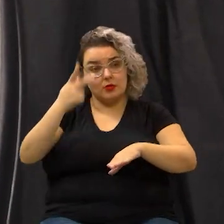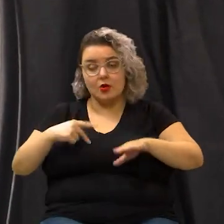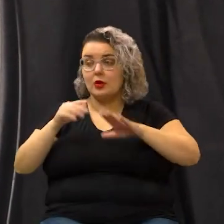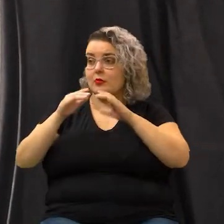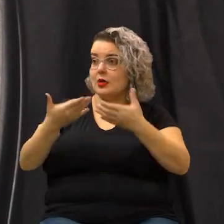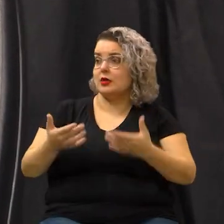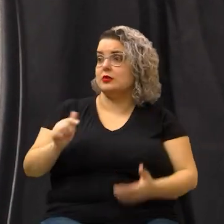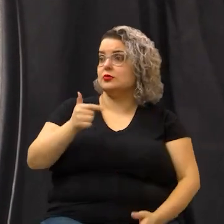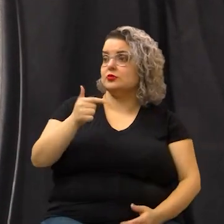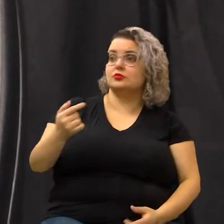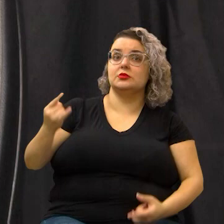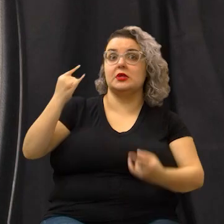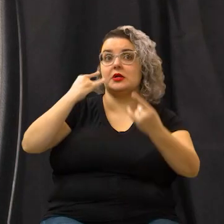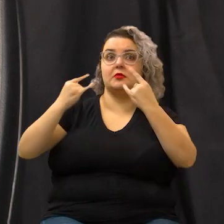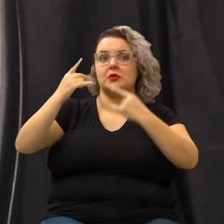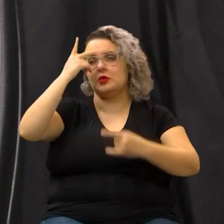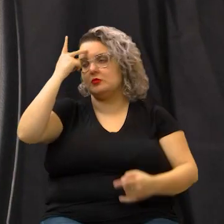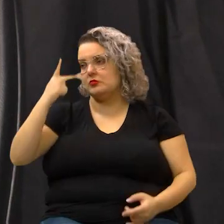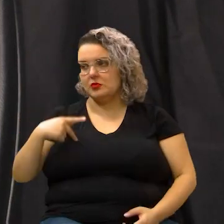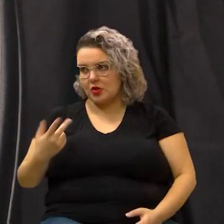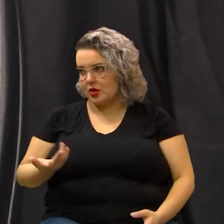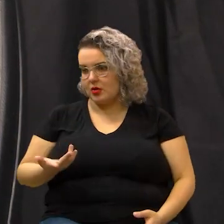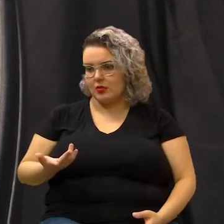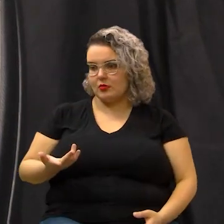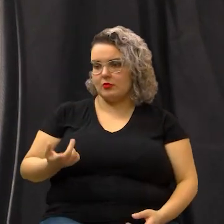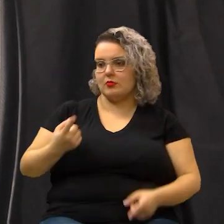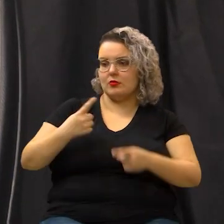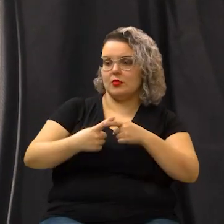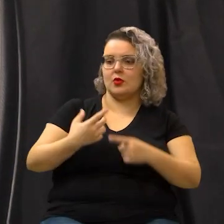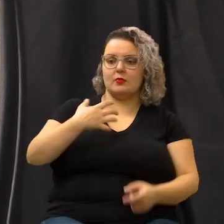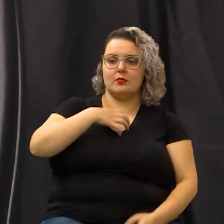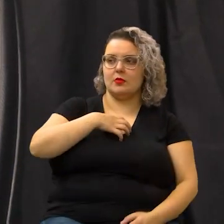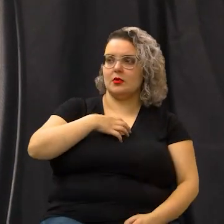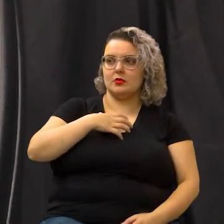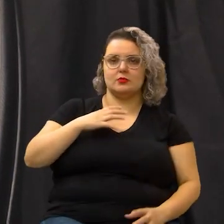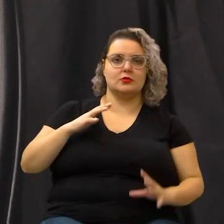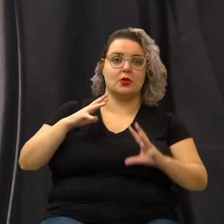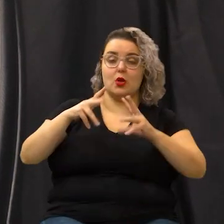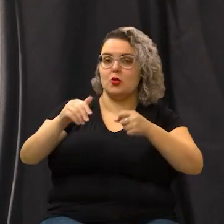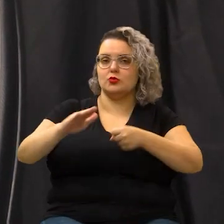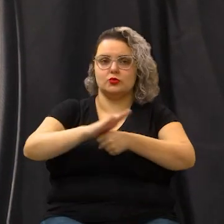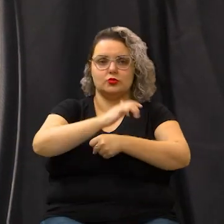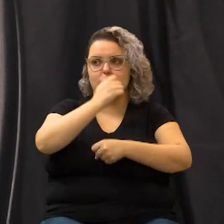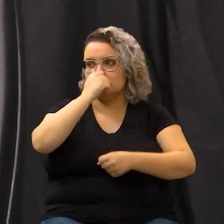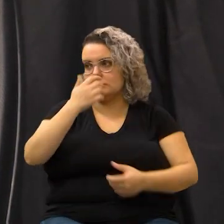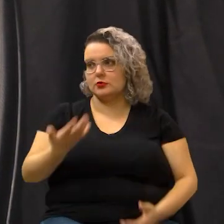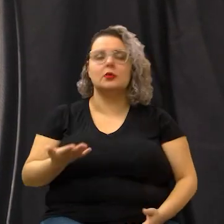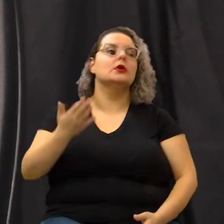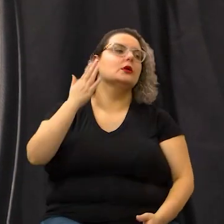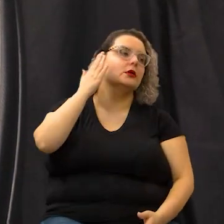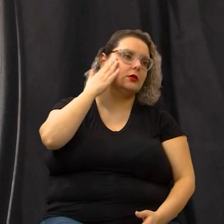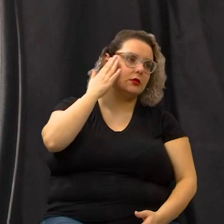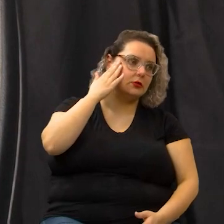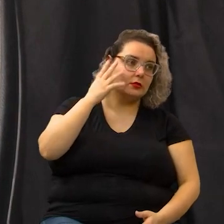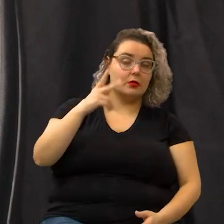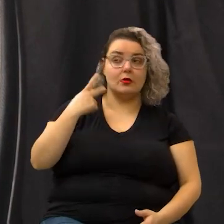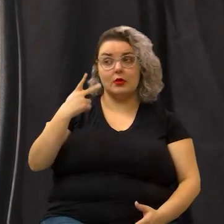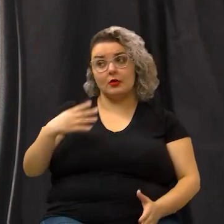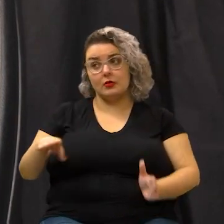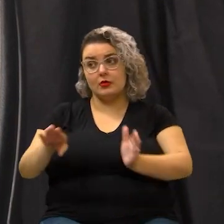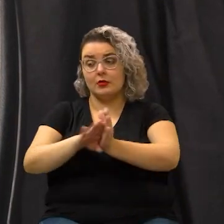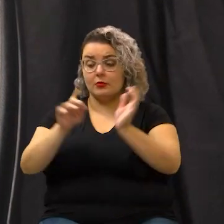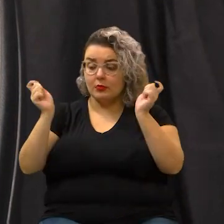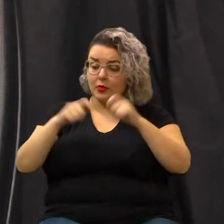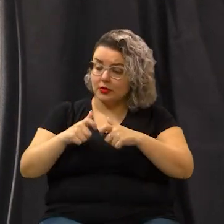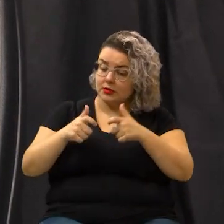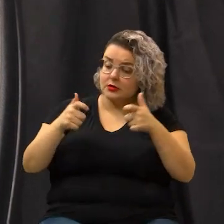da própria comunidade. Sim. Sem aquele interesse próprio, porque eu me sentia já completo. Né? Entendo.